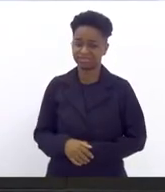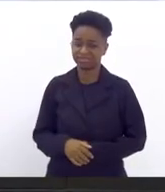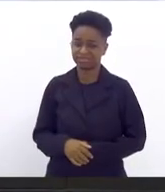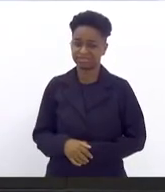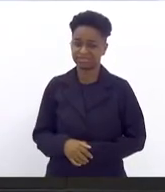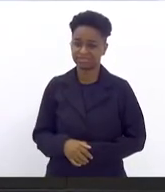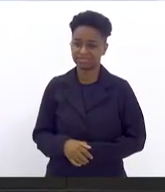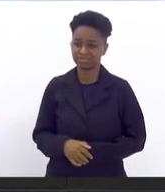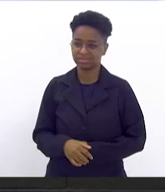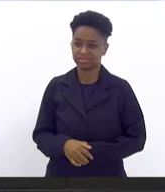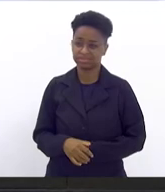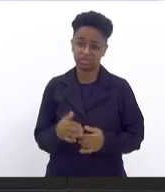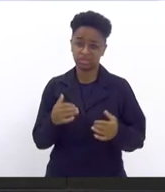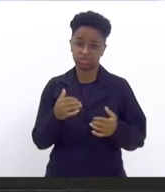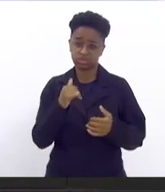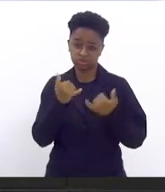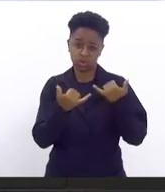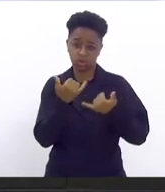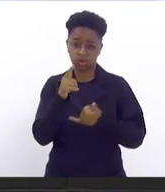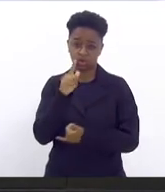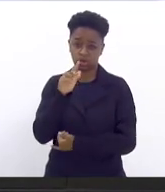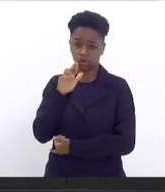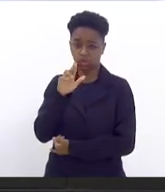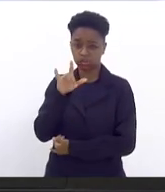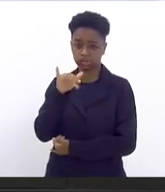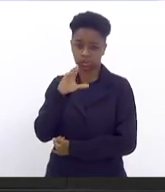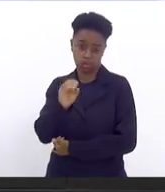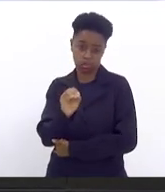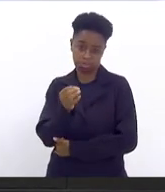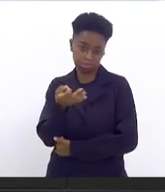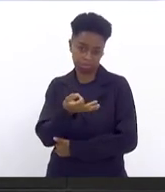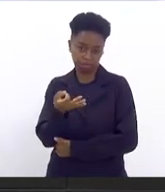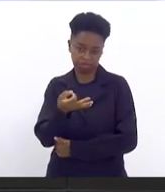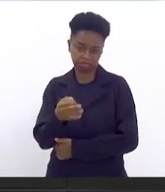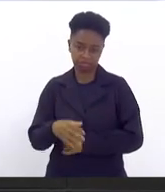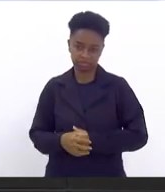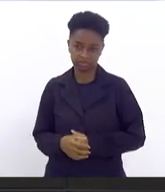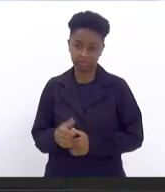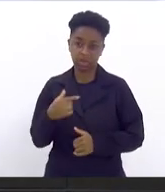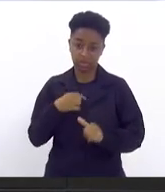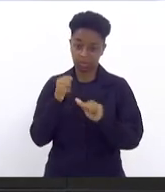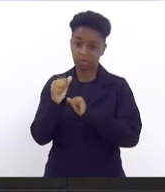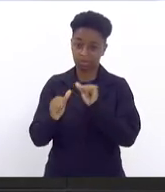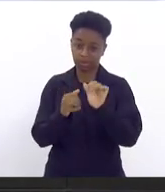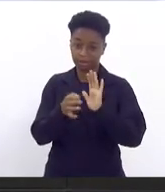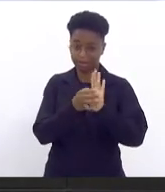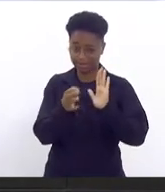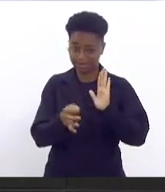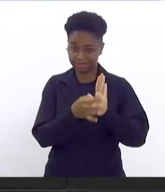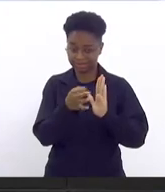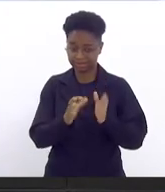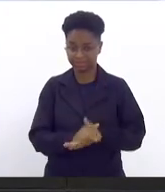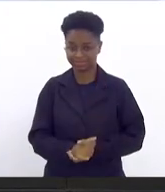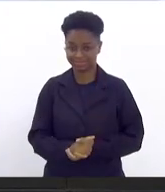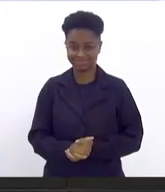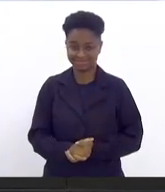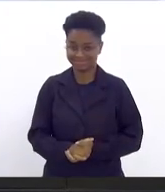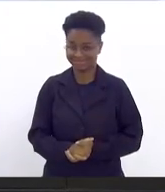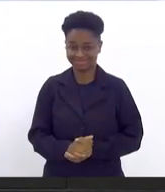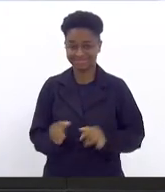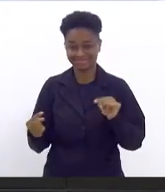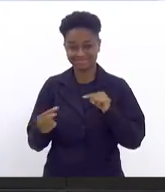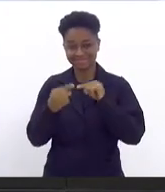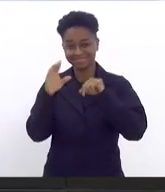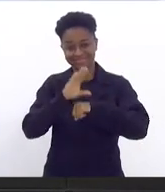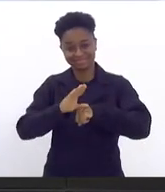jogos lúdicos. Jogos lúdicos. Perfeito. Então, perfeito. Então, vou retificar o parecer pela